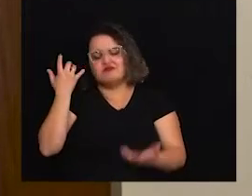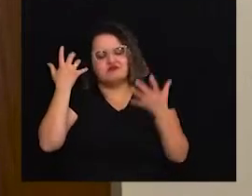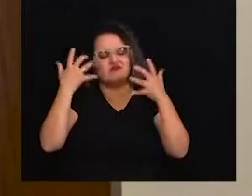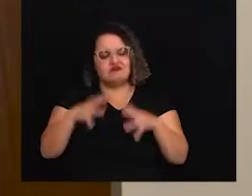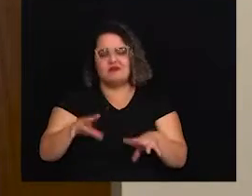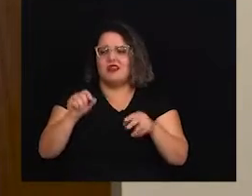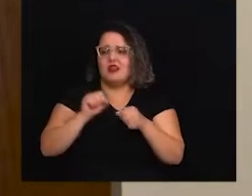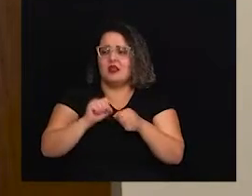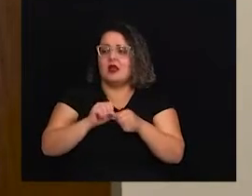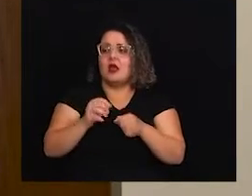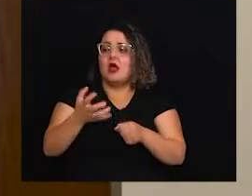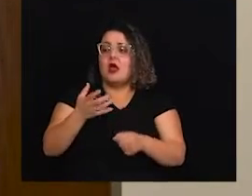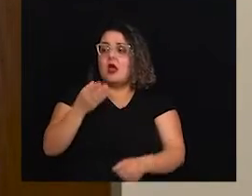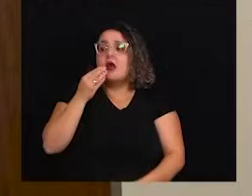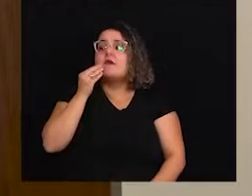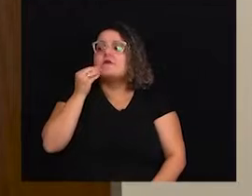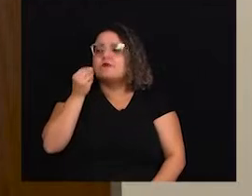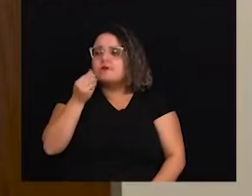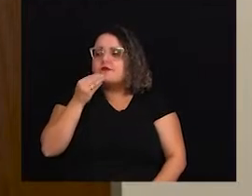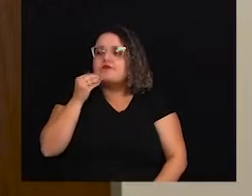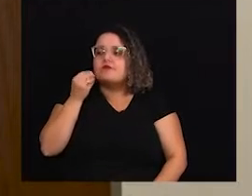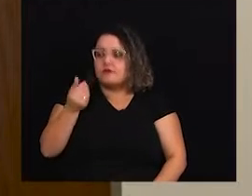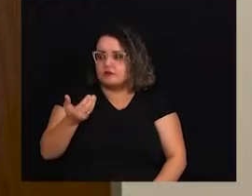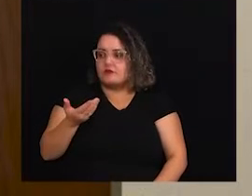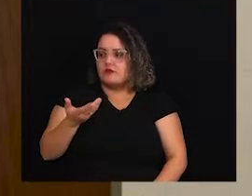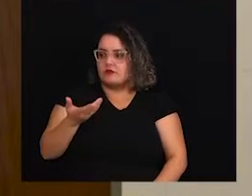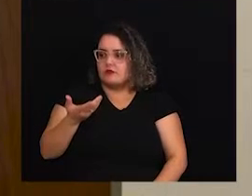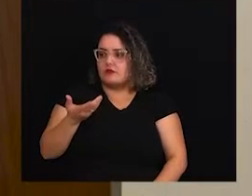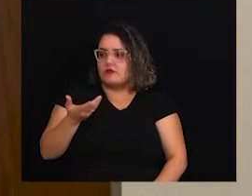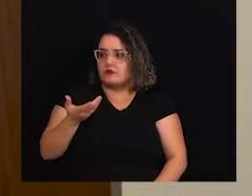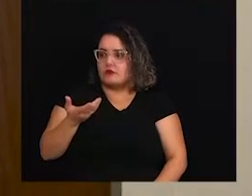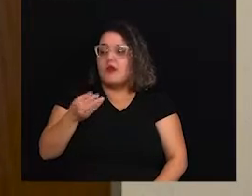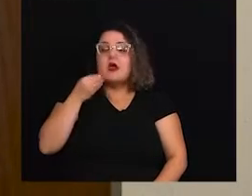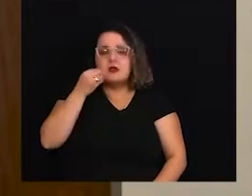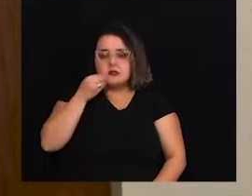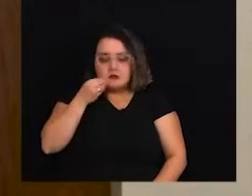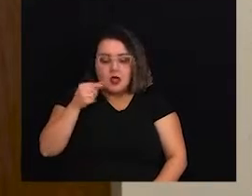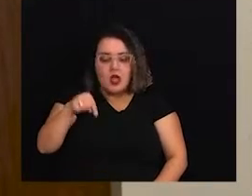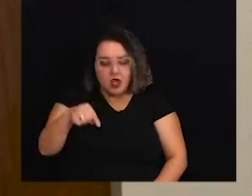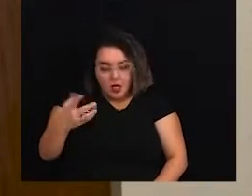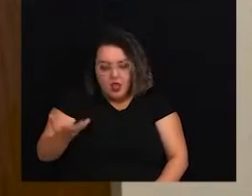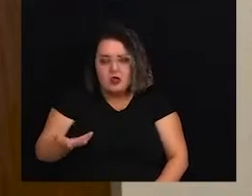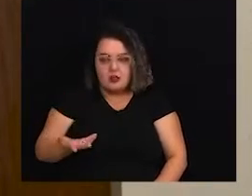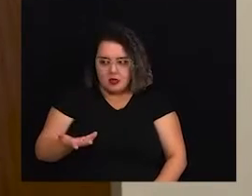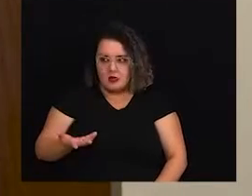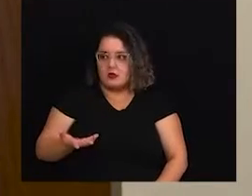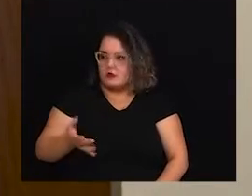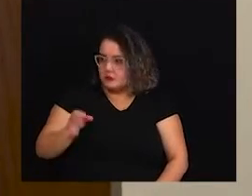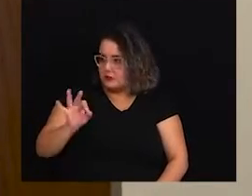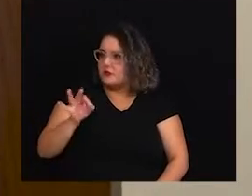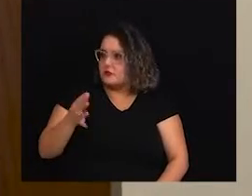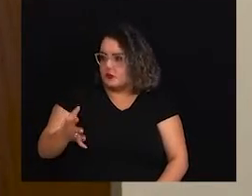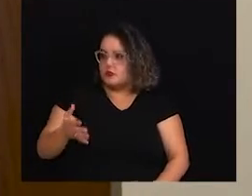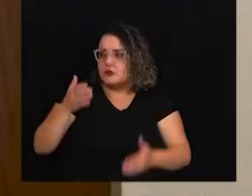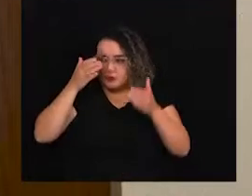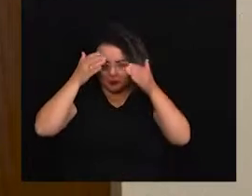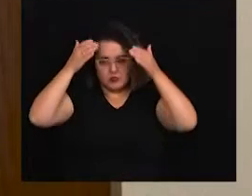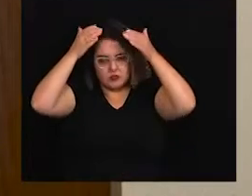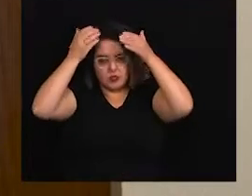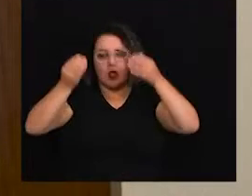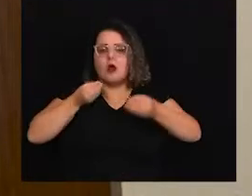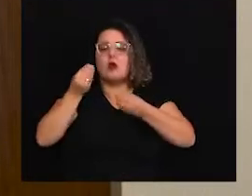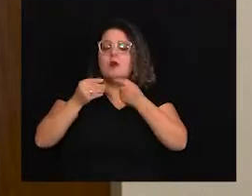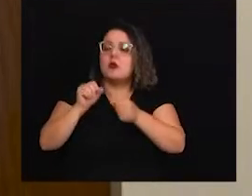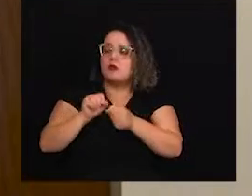quer fazer, quer experimentar o sabor, né? Né? Experiência aqui, né? Da experiência. Sem dúvida. Né? Do